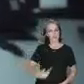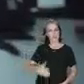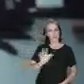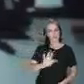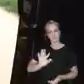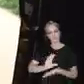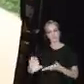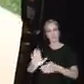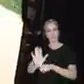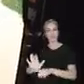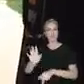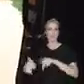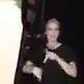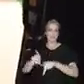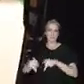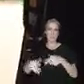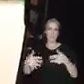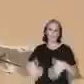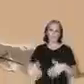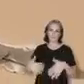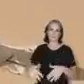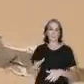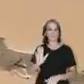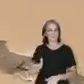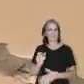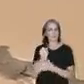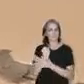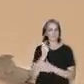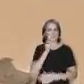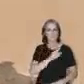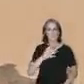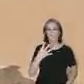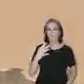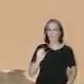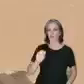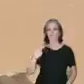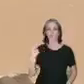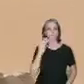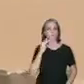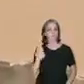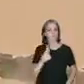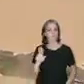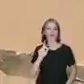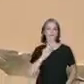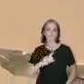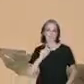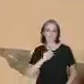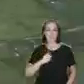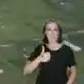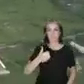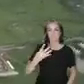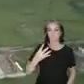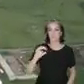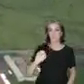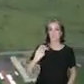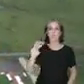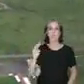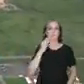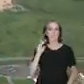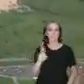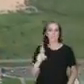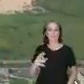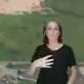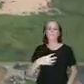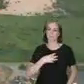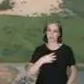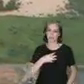federais para atendimento à população afetada. Até agora, já foram garantidos 48 milhões de reais para Minas Gerais e 140